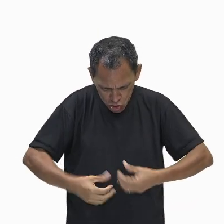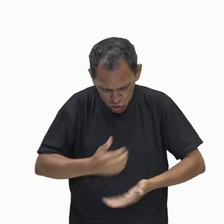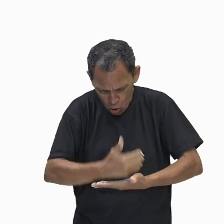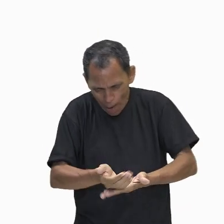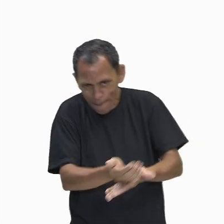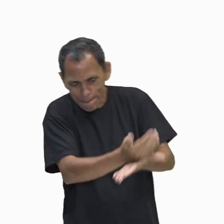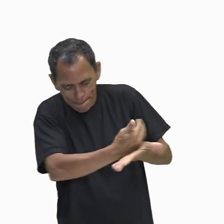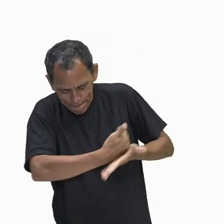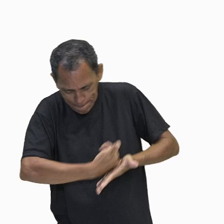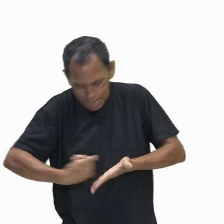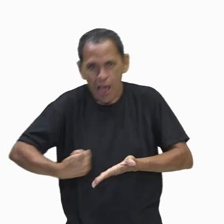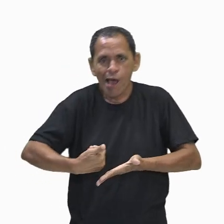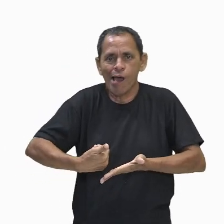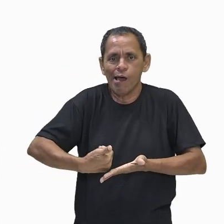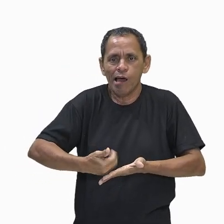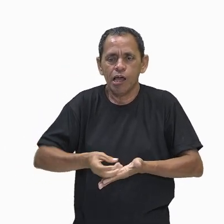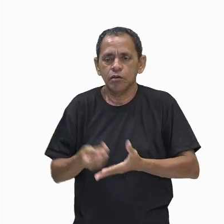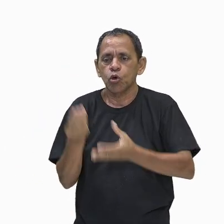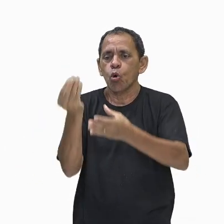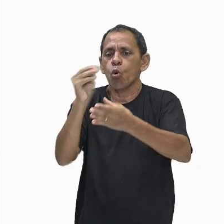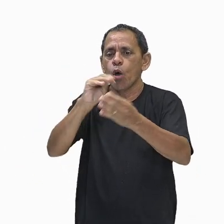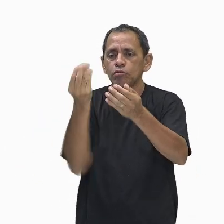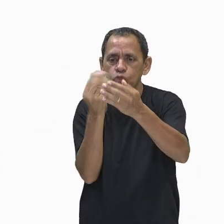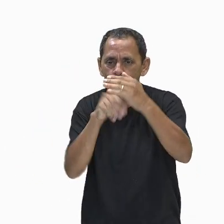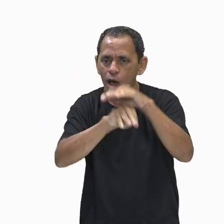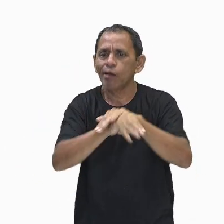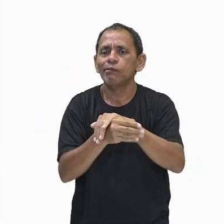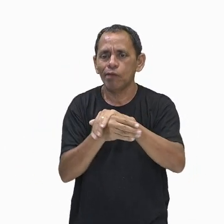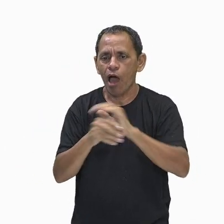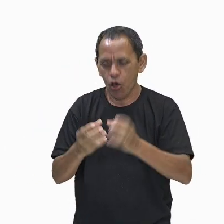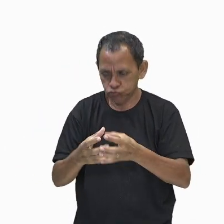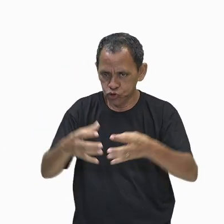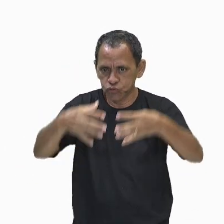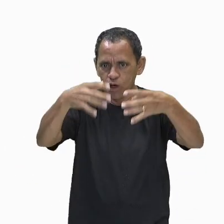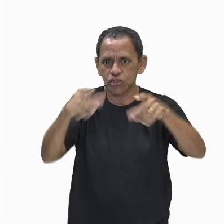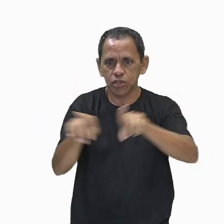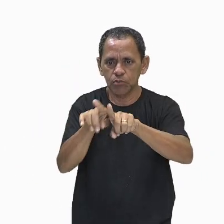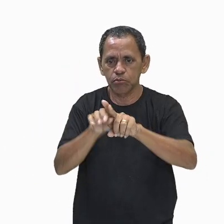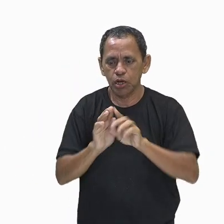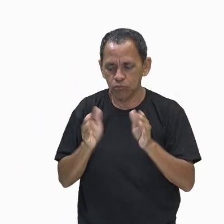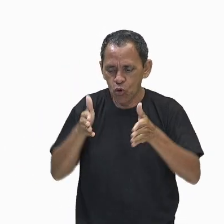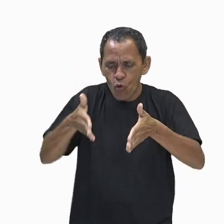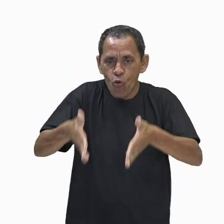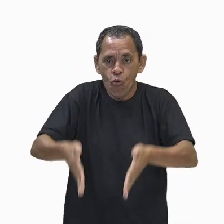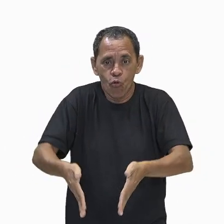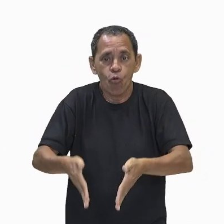das pirâmides, que eram os túmulos, aonde os faraós eram sepultados. Ao morrer,